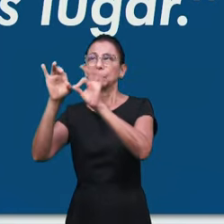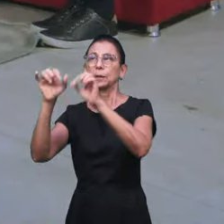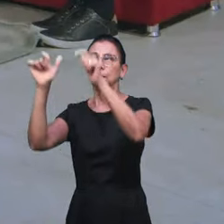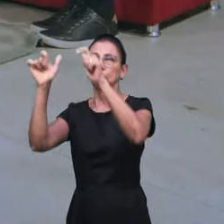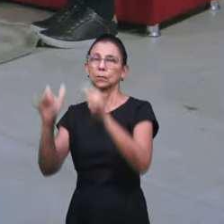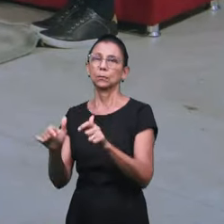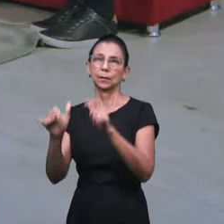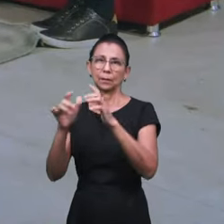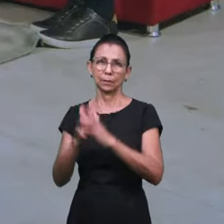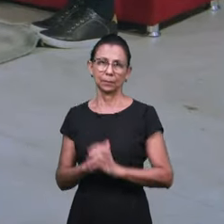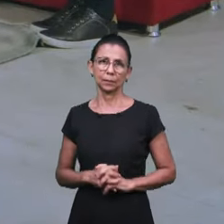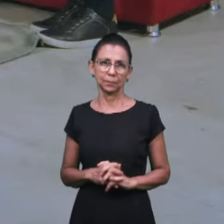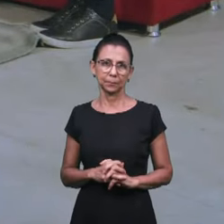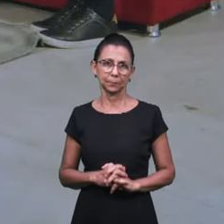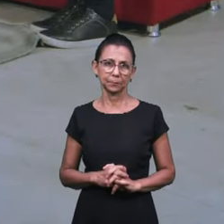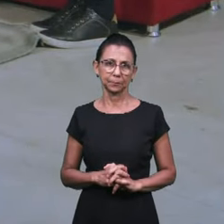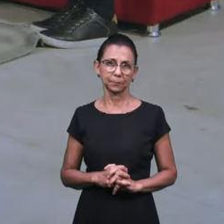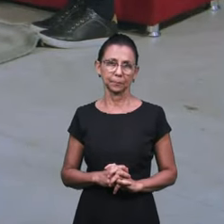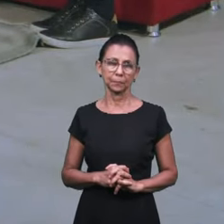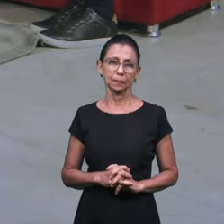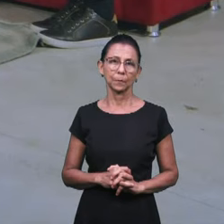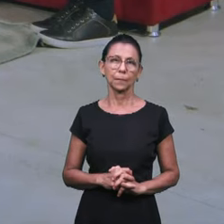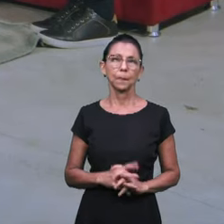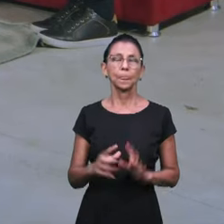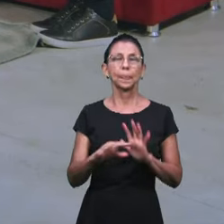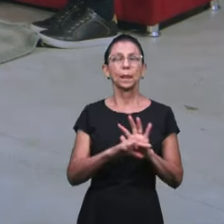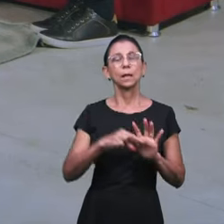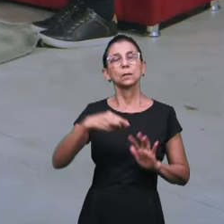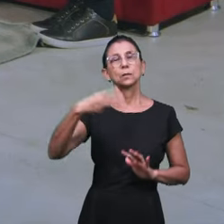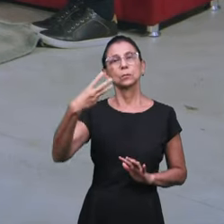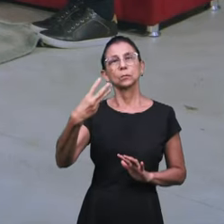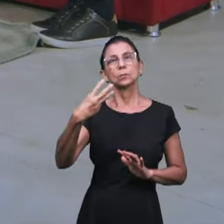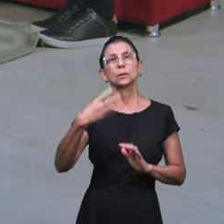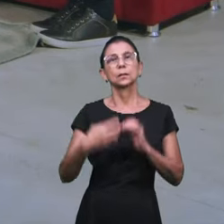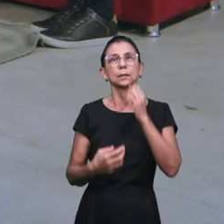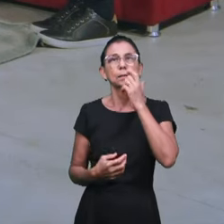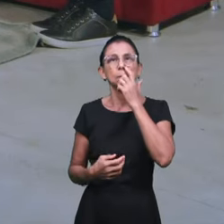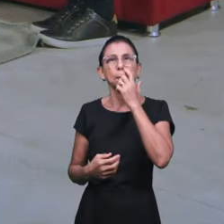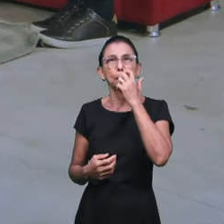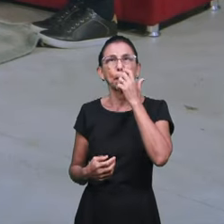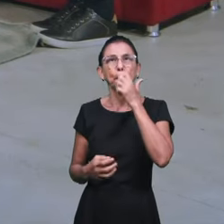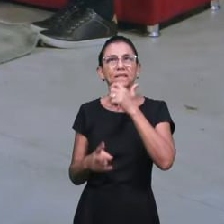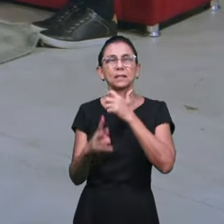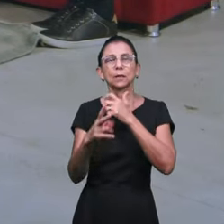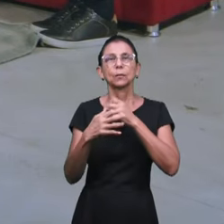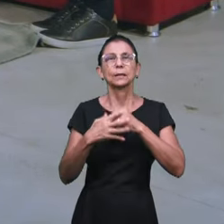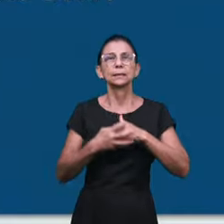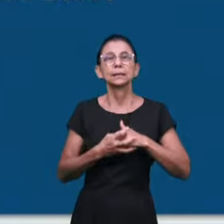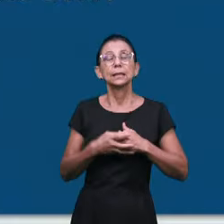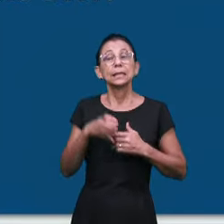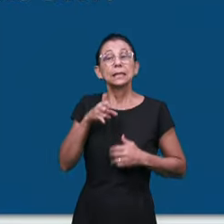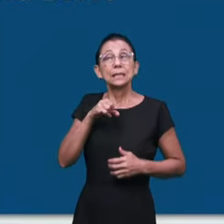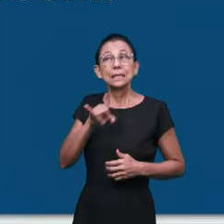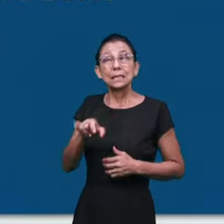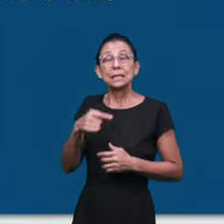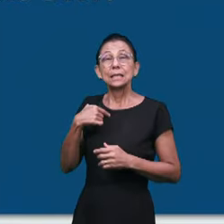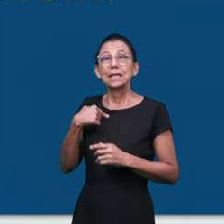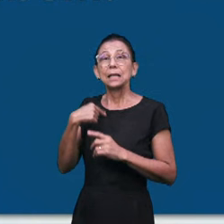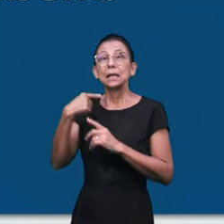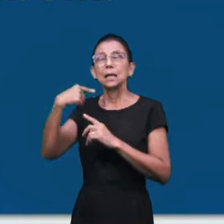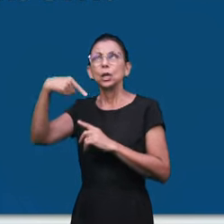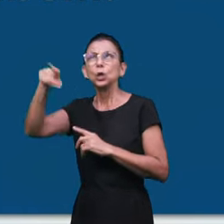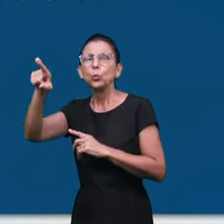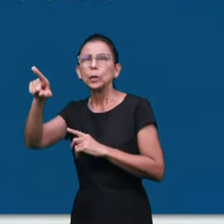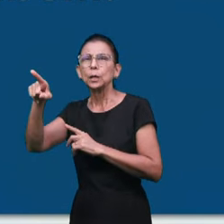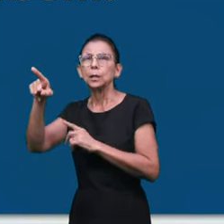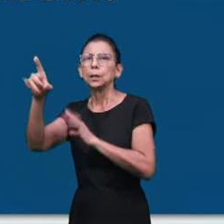o versículo 3 também vai ser lido. Isto, a sequência: 3. E se eu for e isso, vos preparar